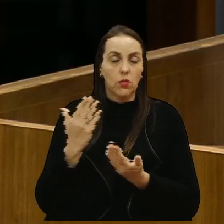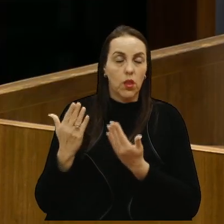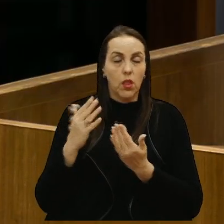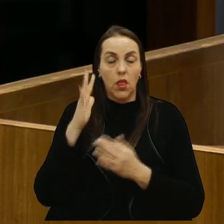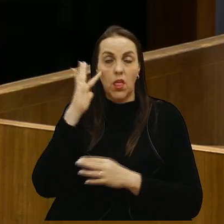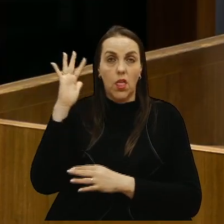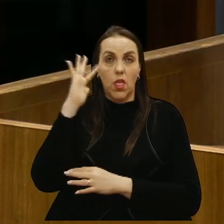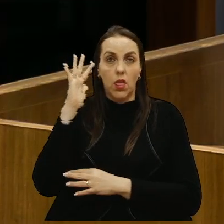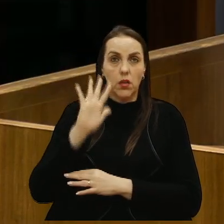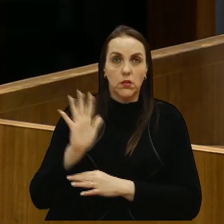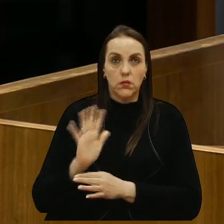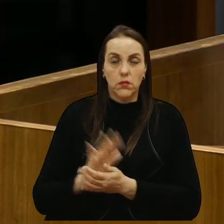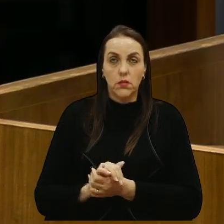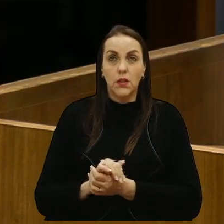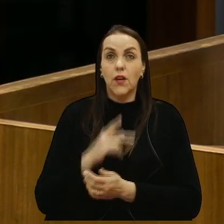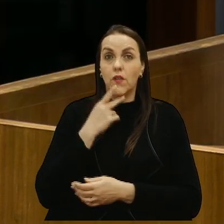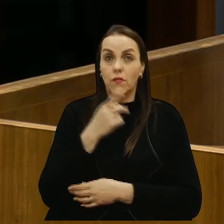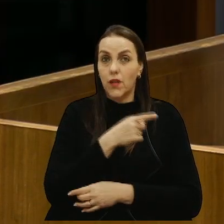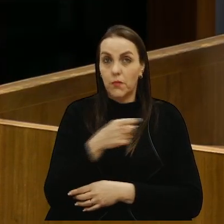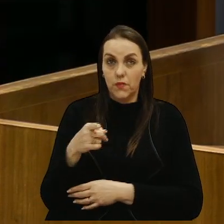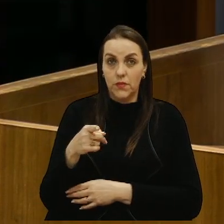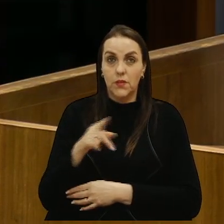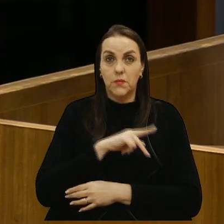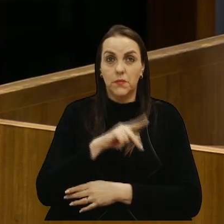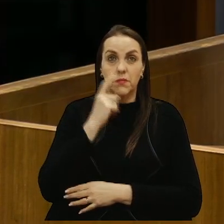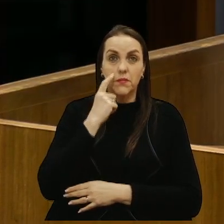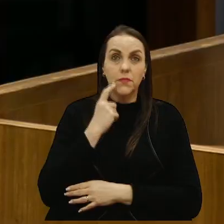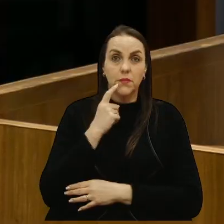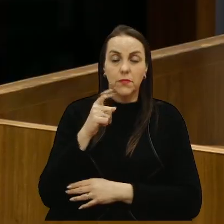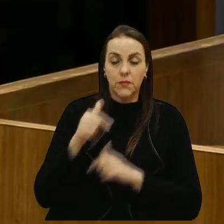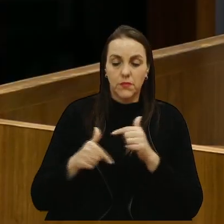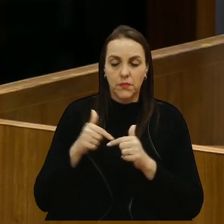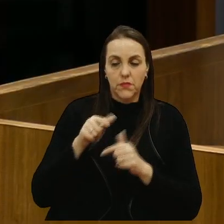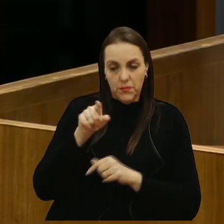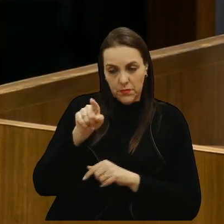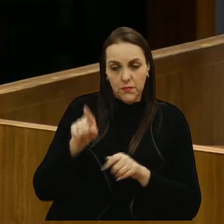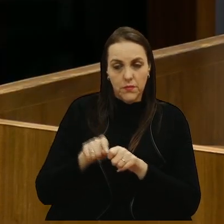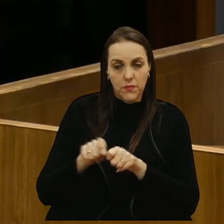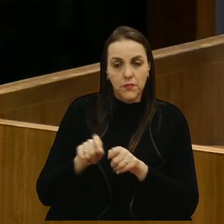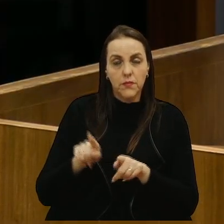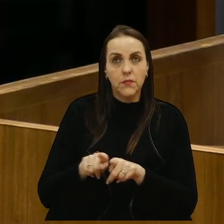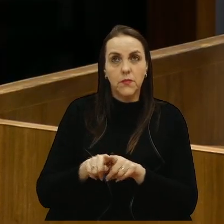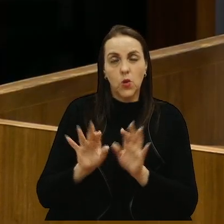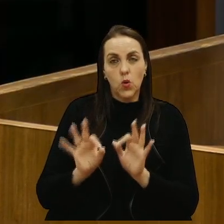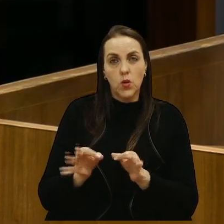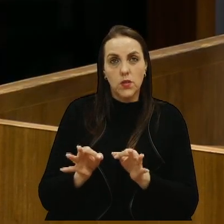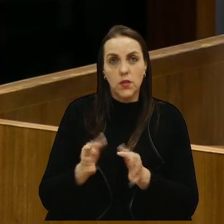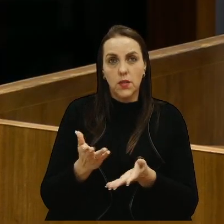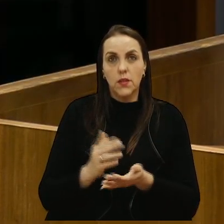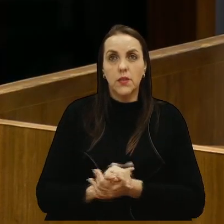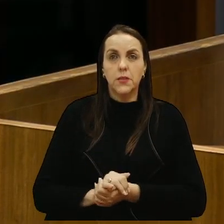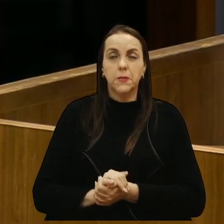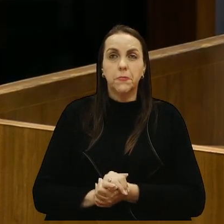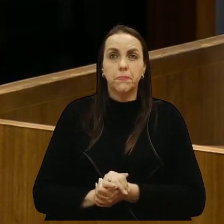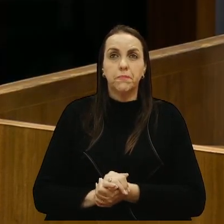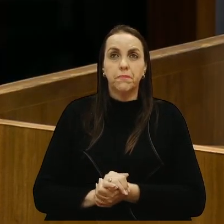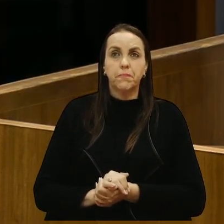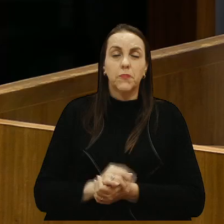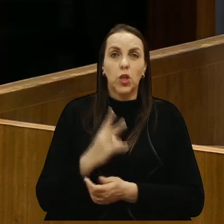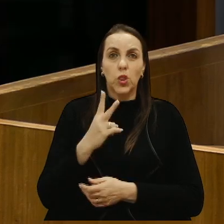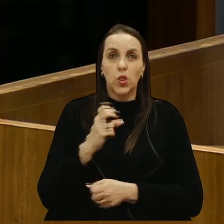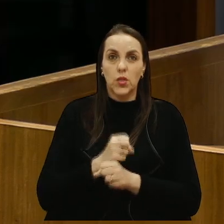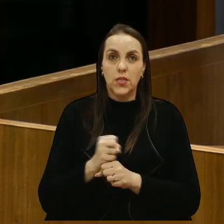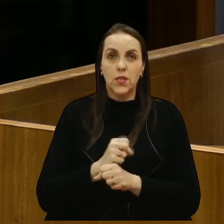para vocês, presidente Wagner, graças ao trabalho que o senhor fez também, a gente tem, sim, com certeza, que em 2